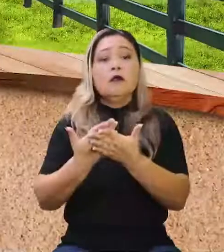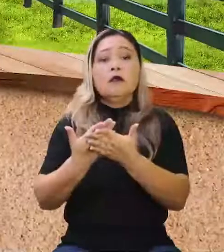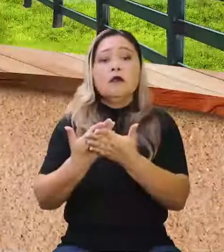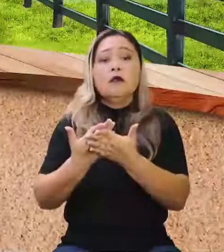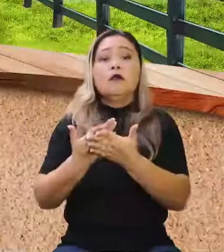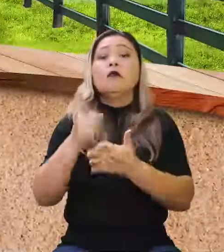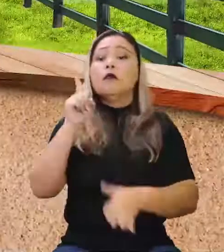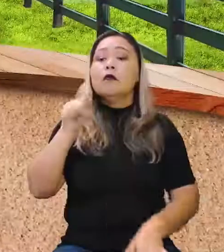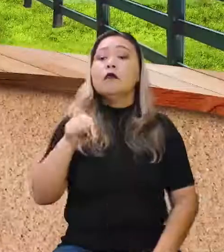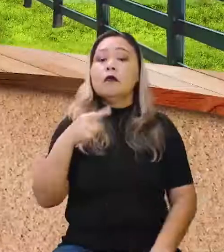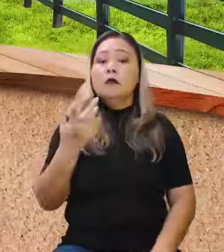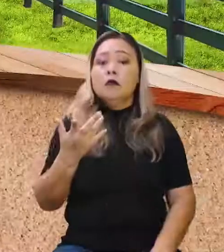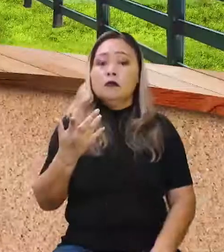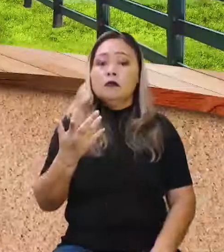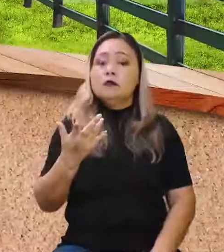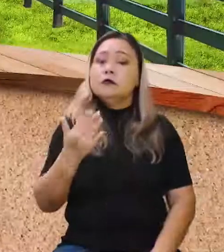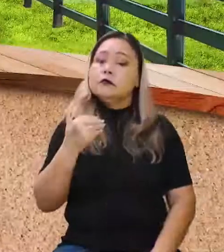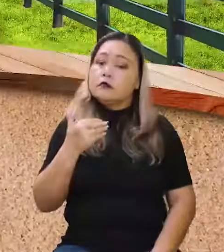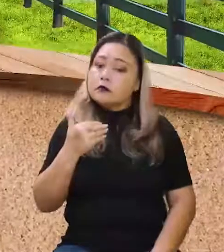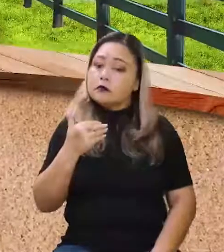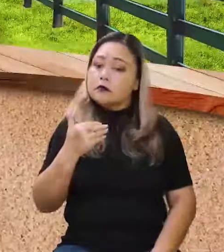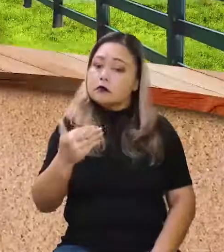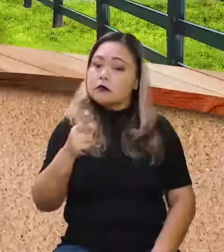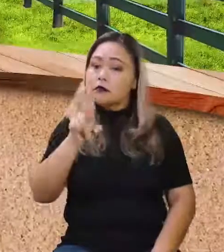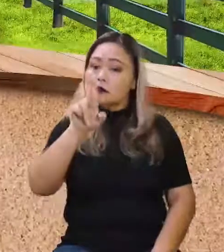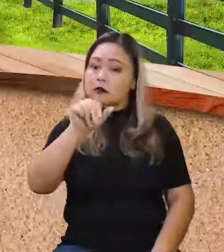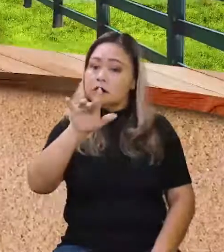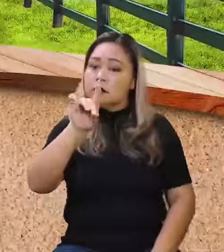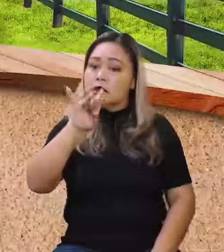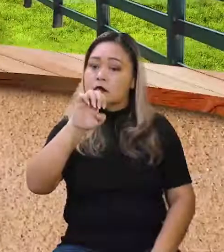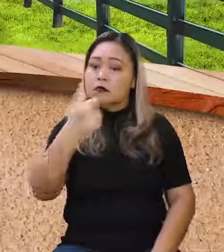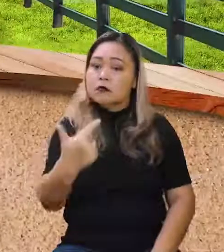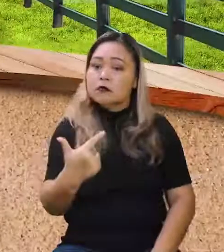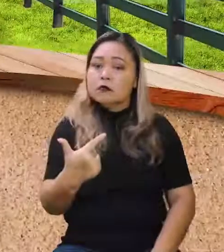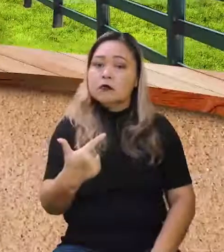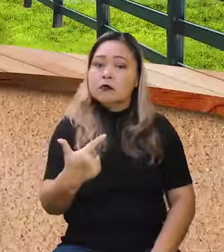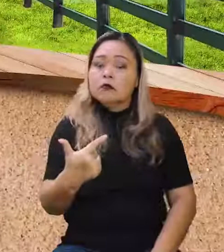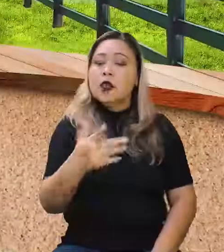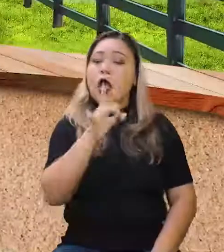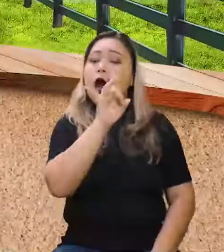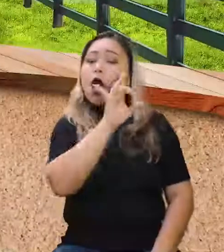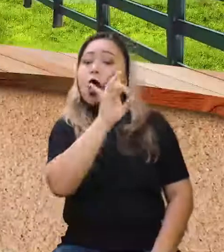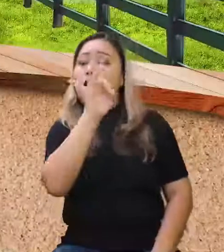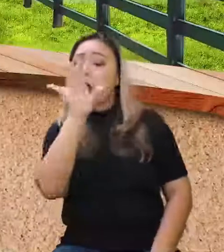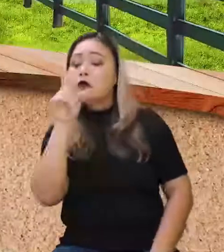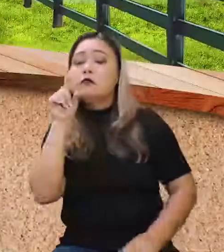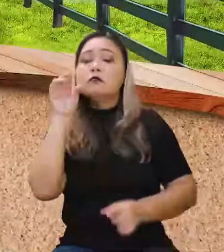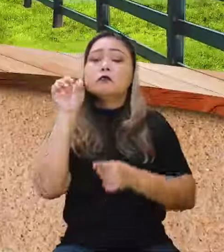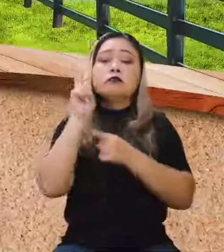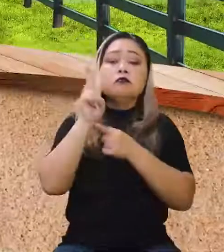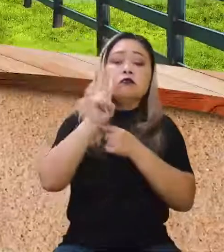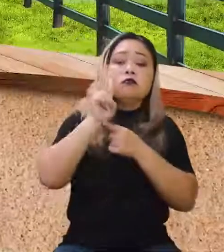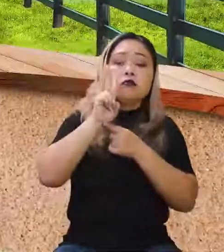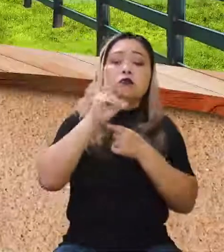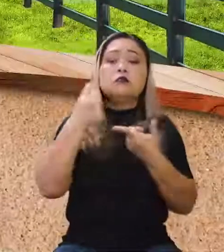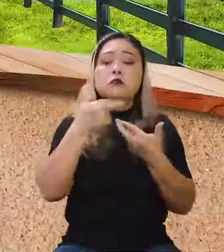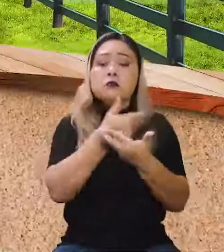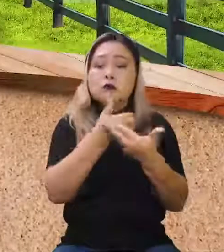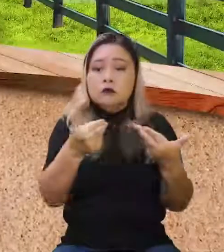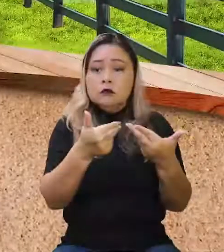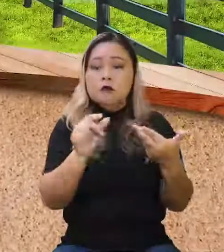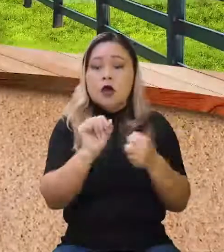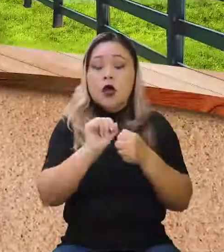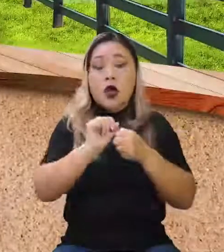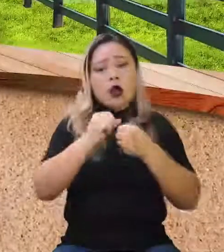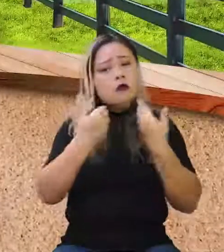aulas, aí sim, quando nós começarmos a unidade 2, especificidade de cada criação que a gente está revendo aqui, já para a gente